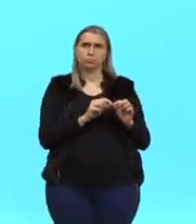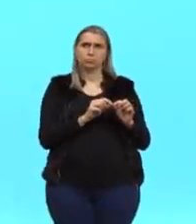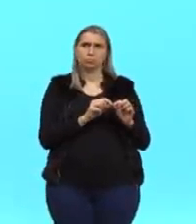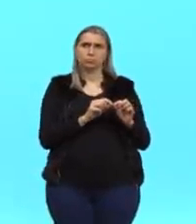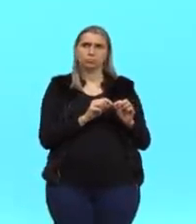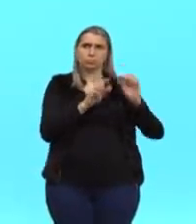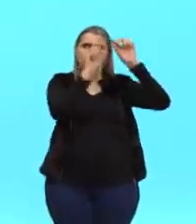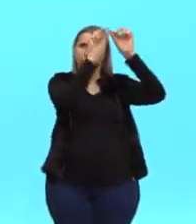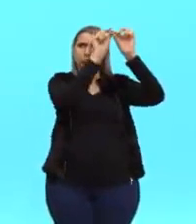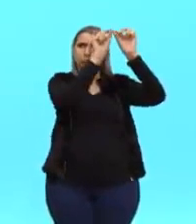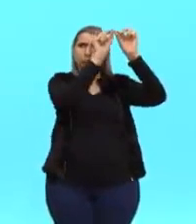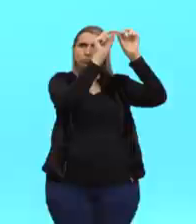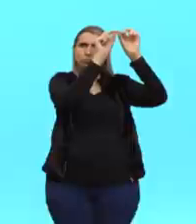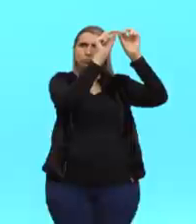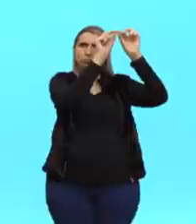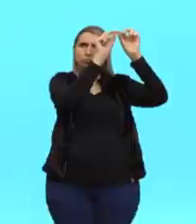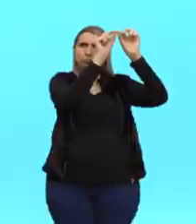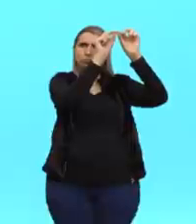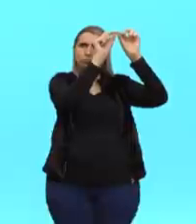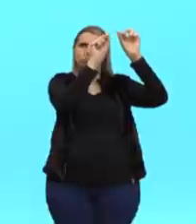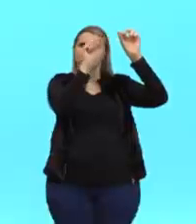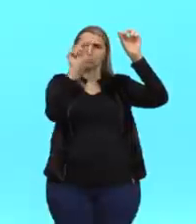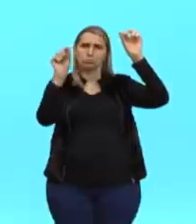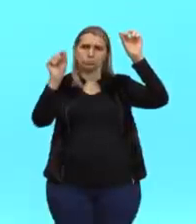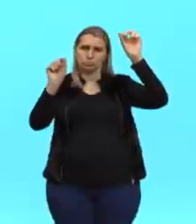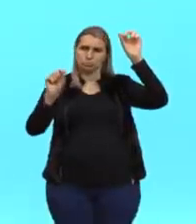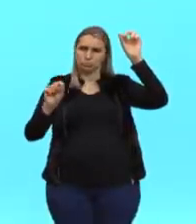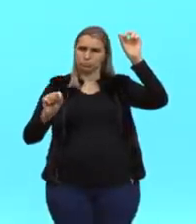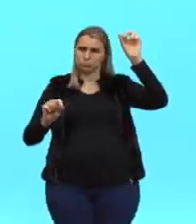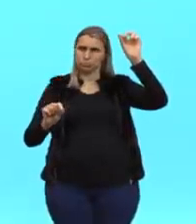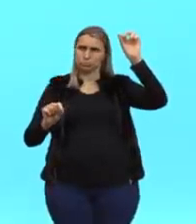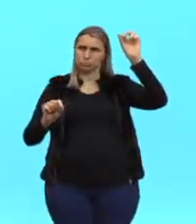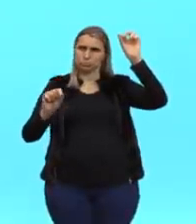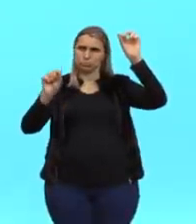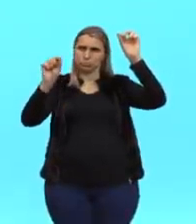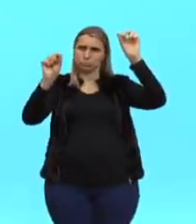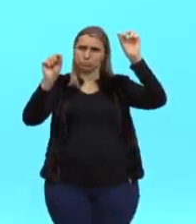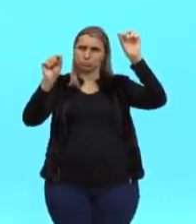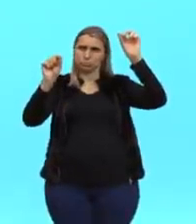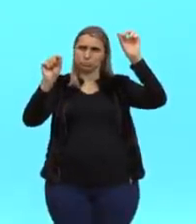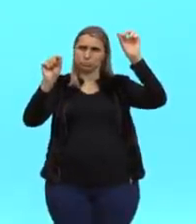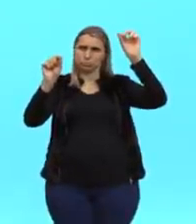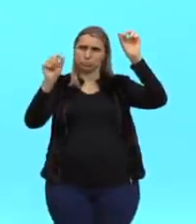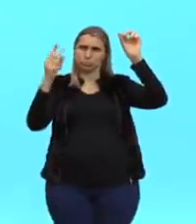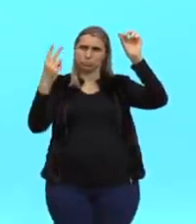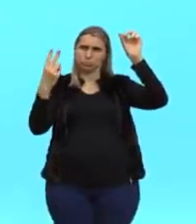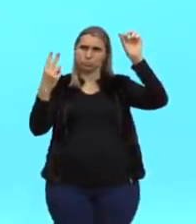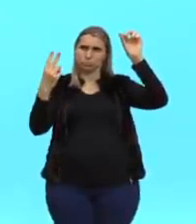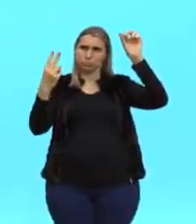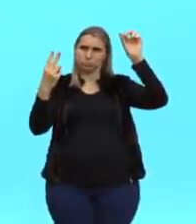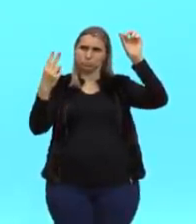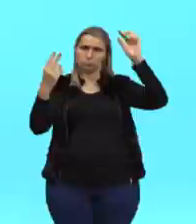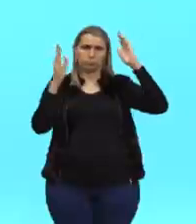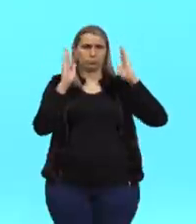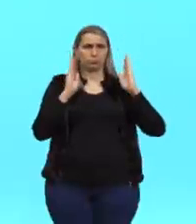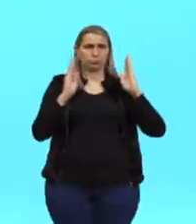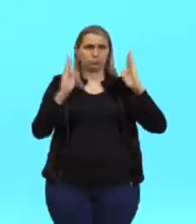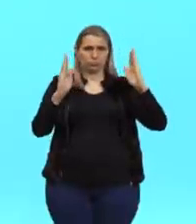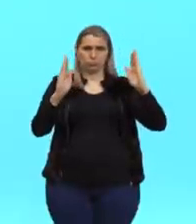de deslocamento do solo, em relação à altura que a pessoa estava, são duas retas